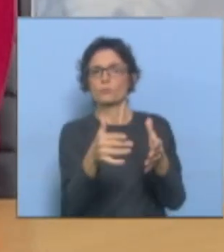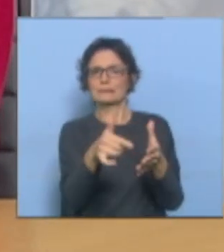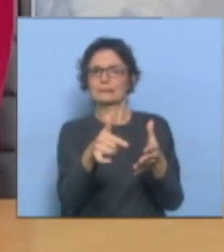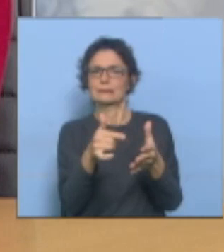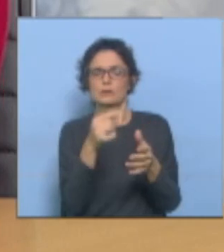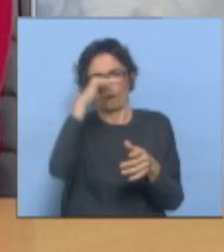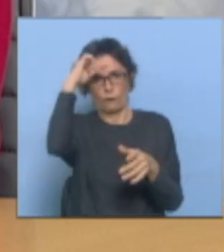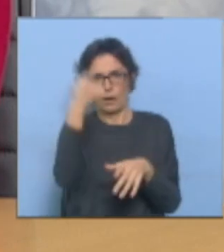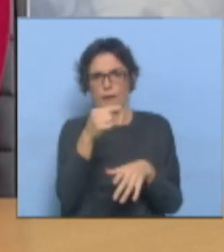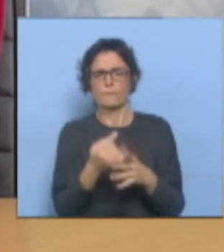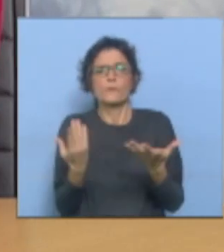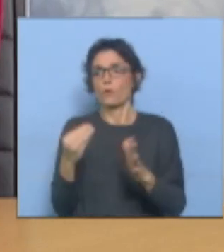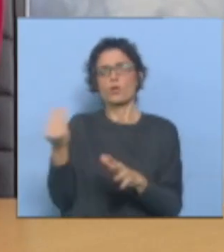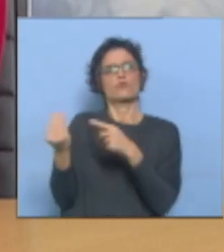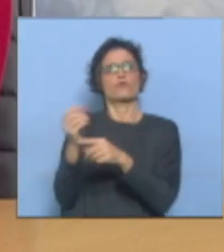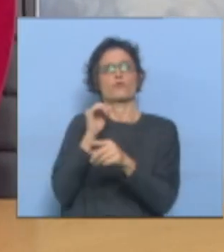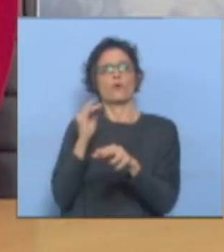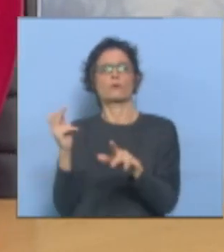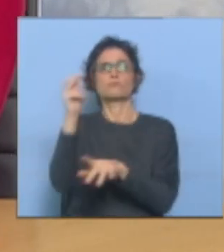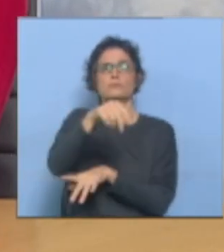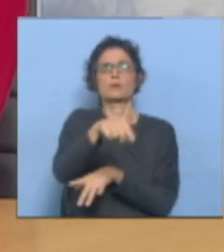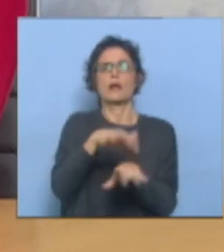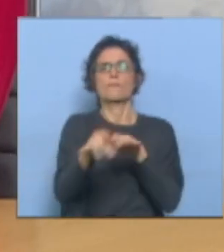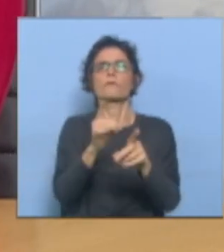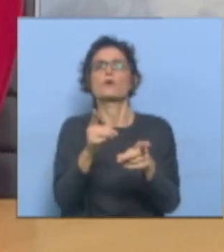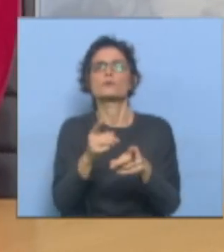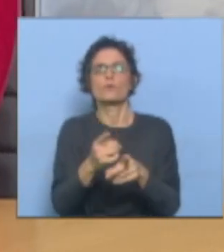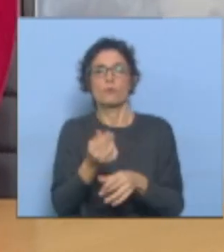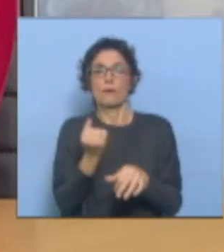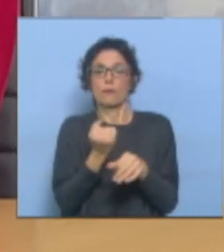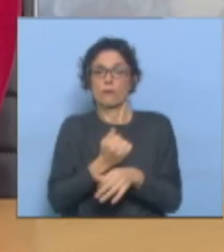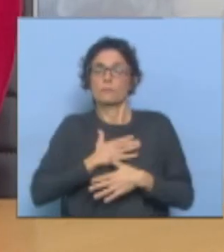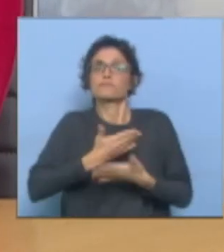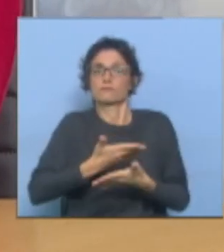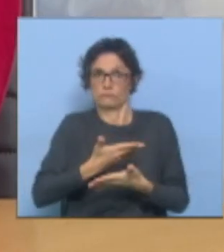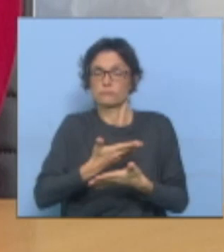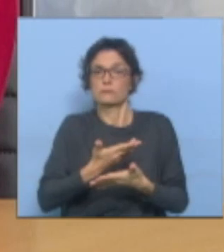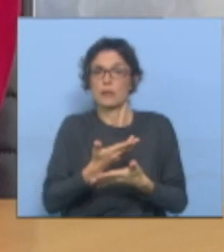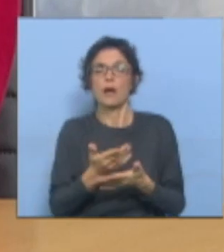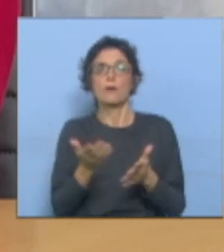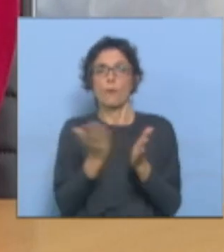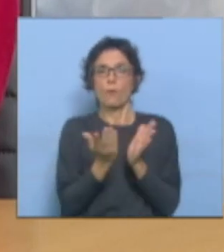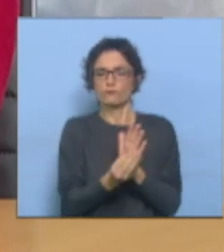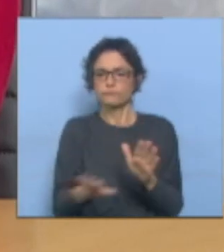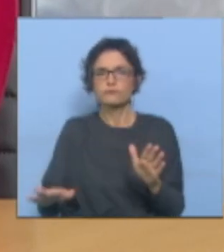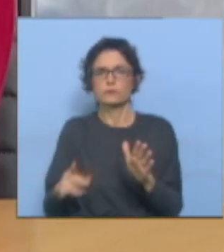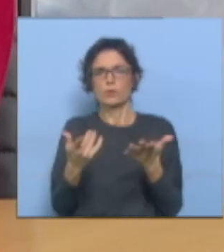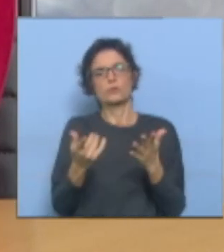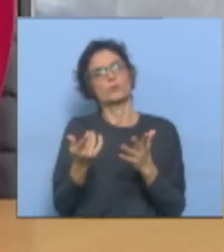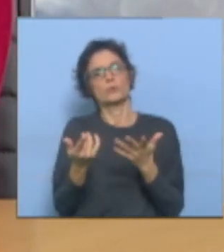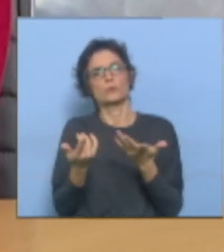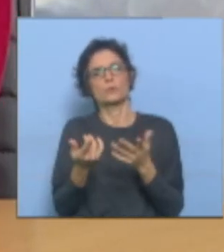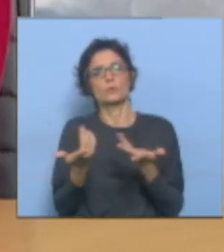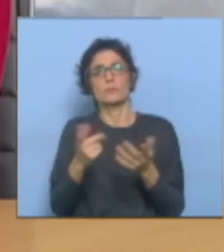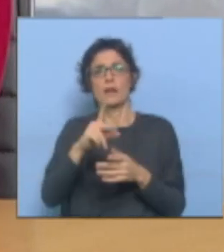jovens vão lá fazer? Fazem trabalho voluntário, digamos assim, em creches com crianças, mas sobretudo com idosos. Trabalham muito em lares, centros